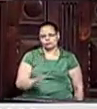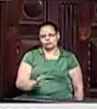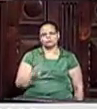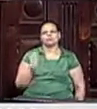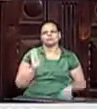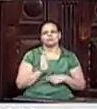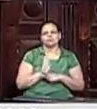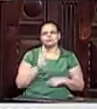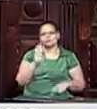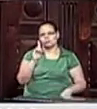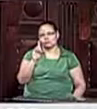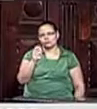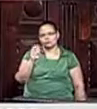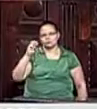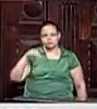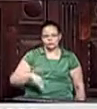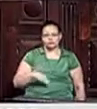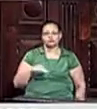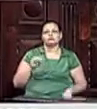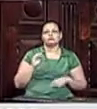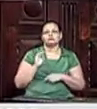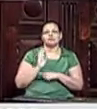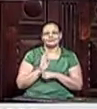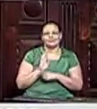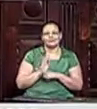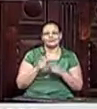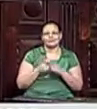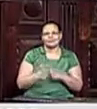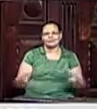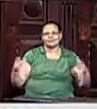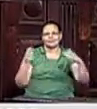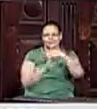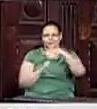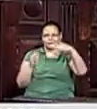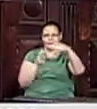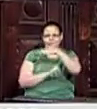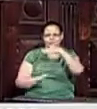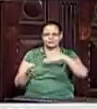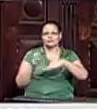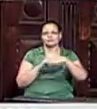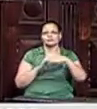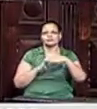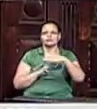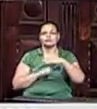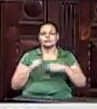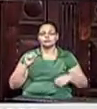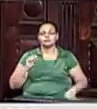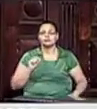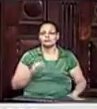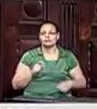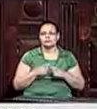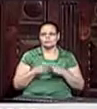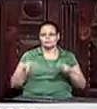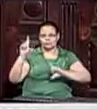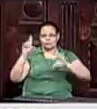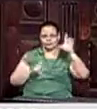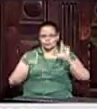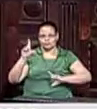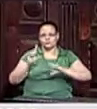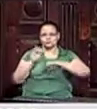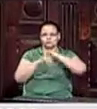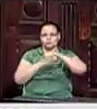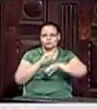apoio do DEM, com o apoio dos grandes grupos empresariais, com o apoio da grande mídia, é porque o que